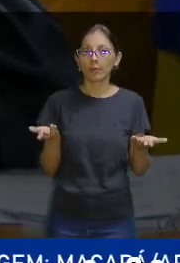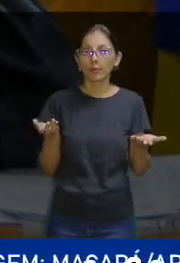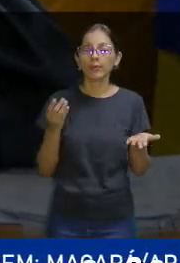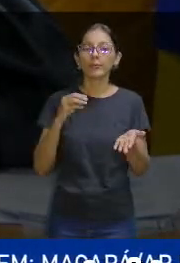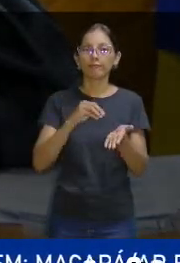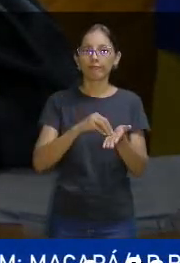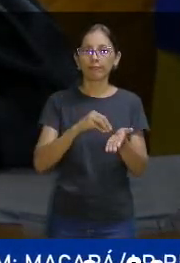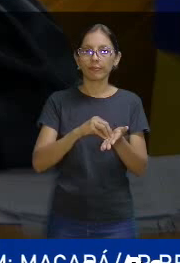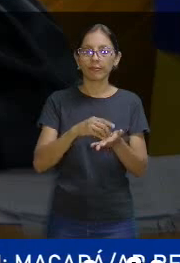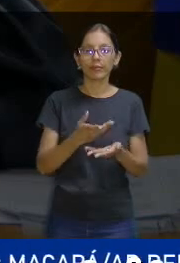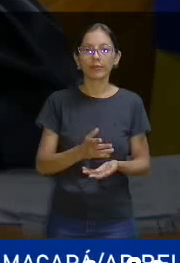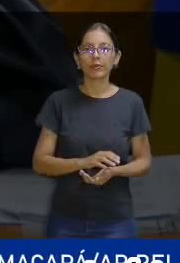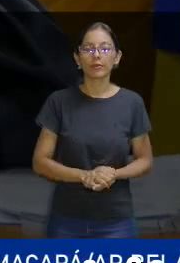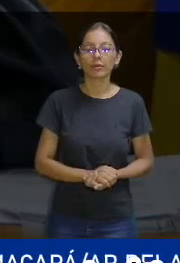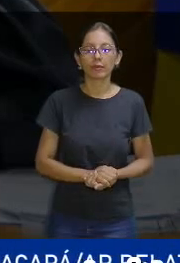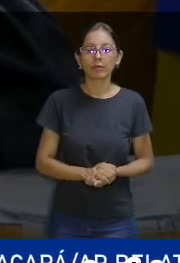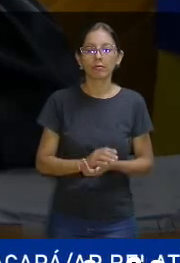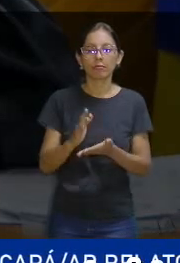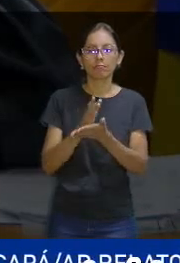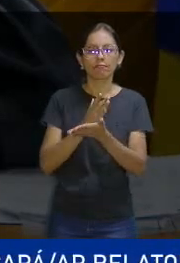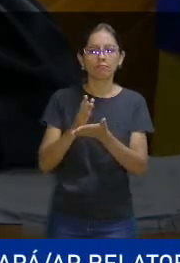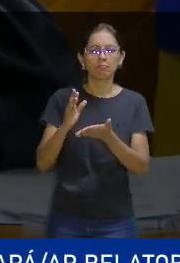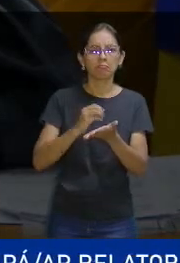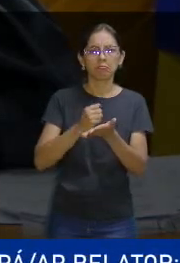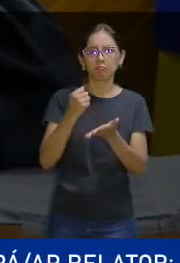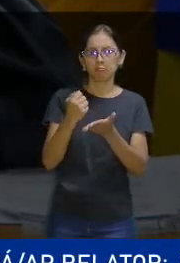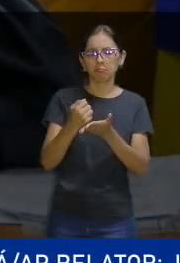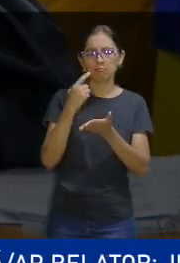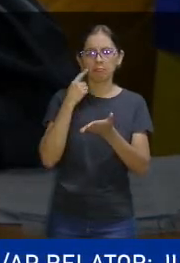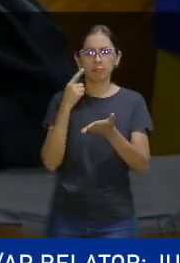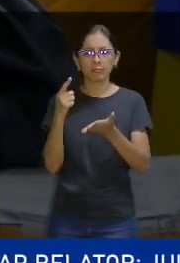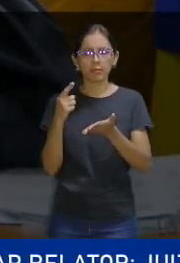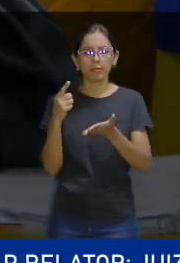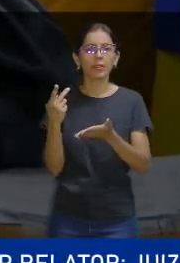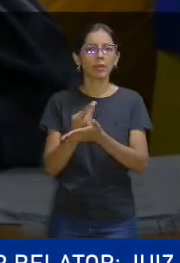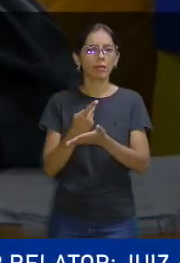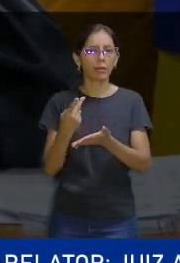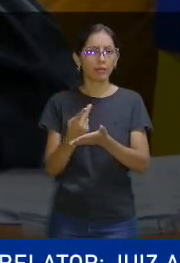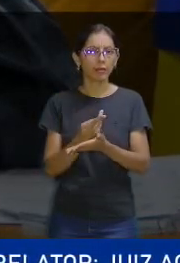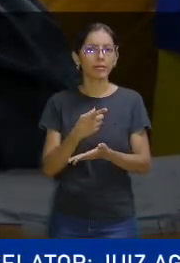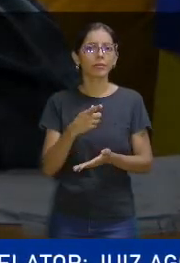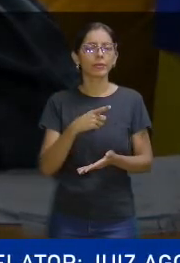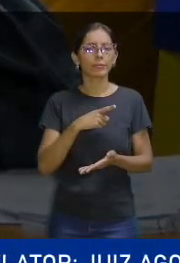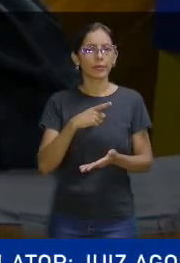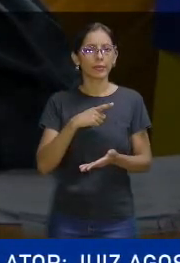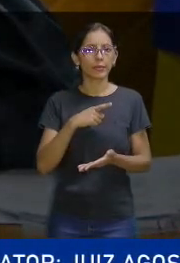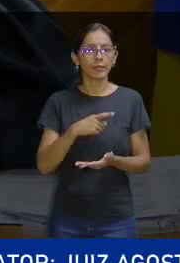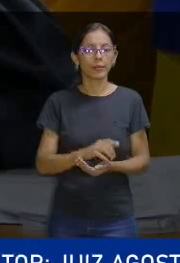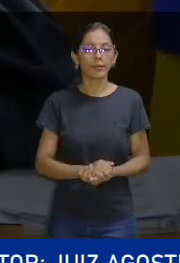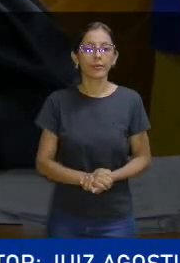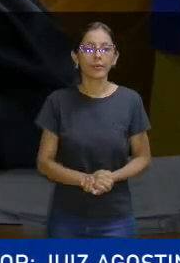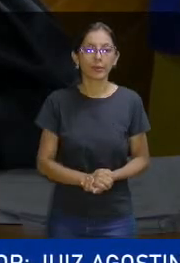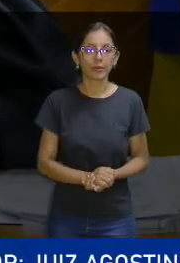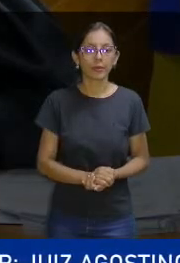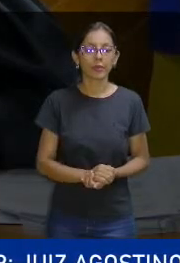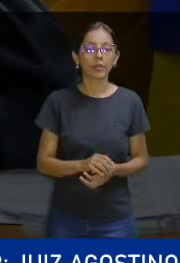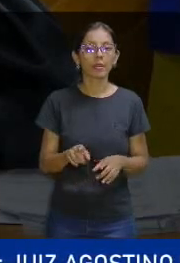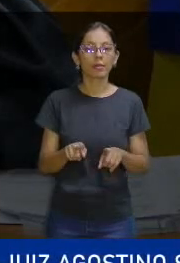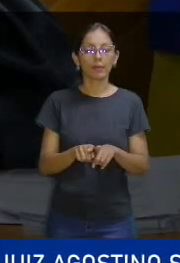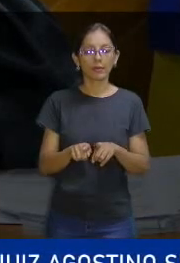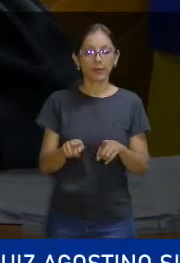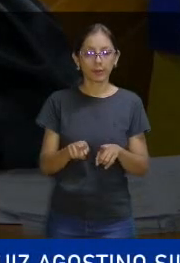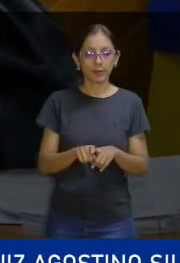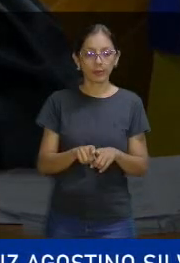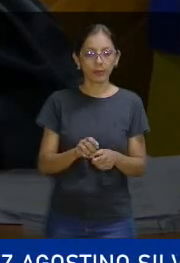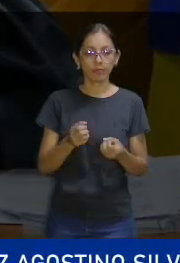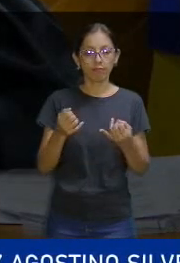demonstrando contratações que não observaram os princípios da economicidade e da transparência. Além disso, alegou